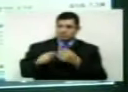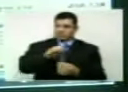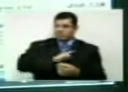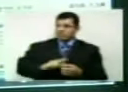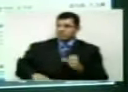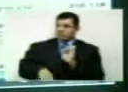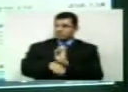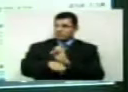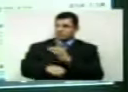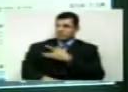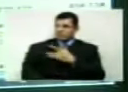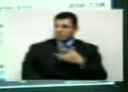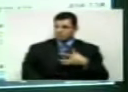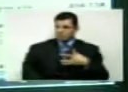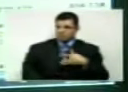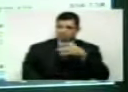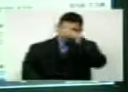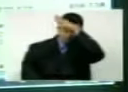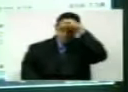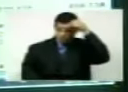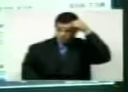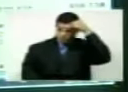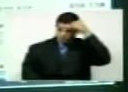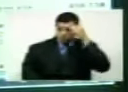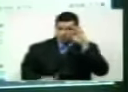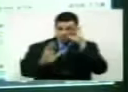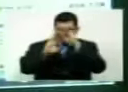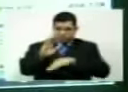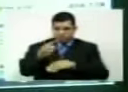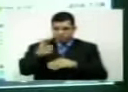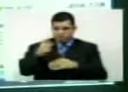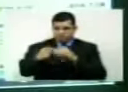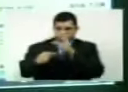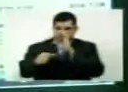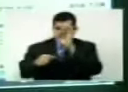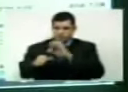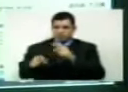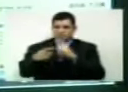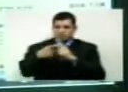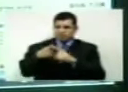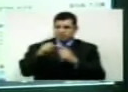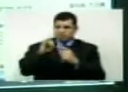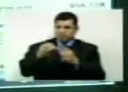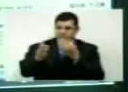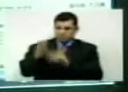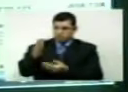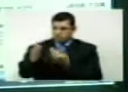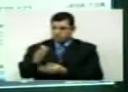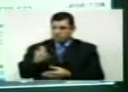governo do estado do Amazonas gastou menos de 20% com saúde, porque só gastou